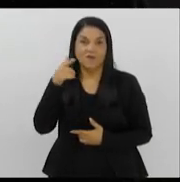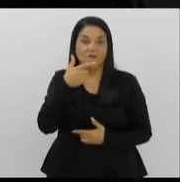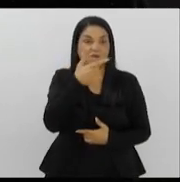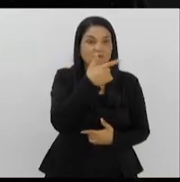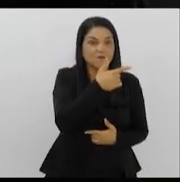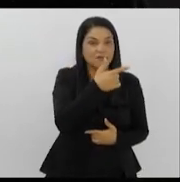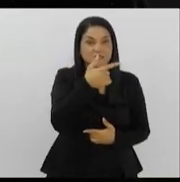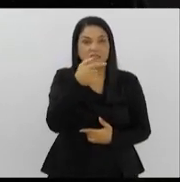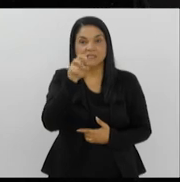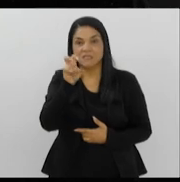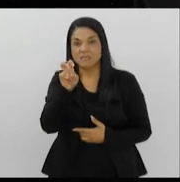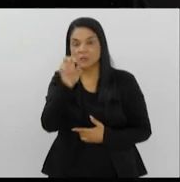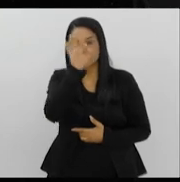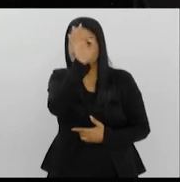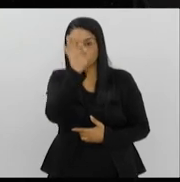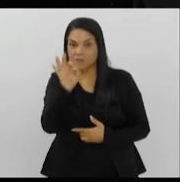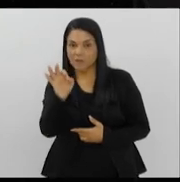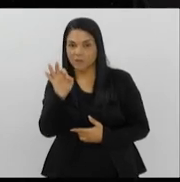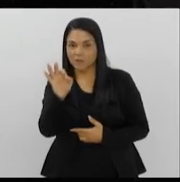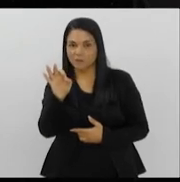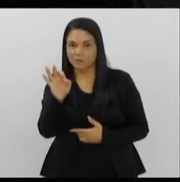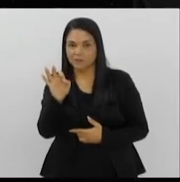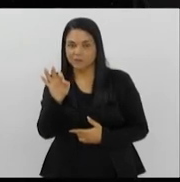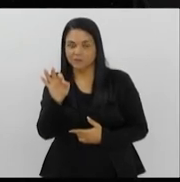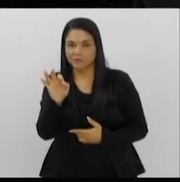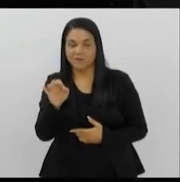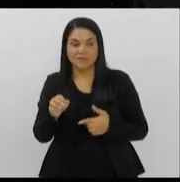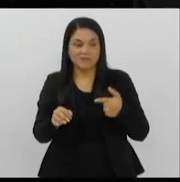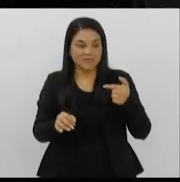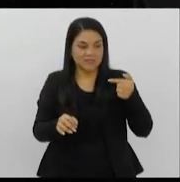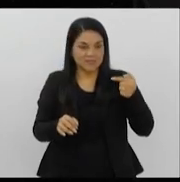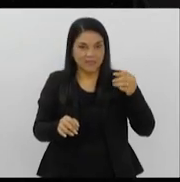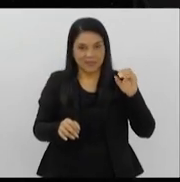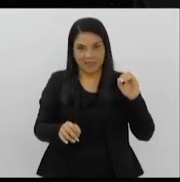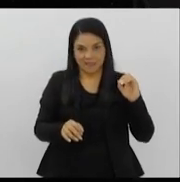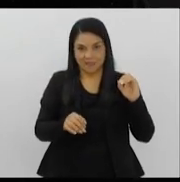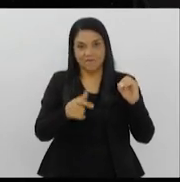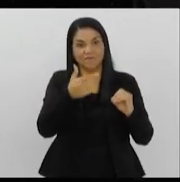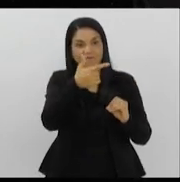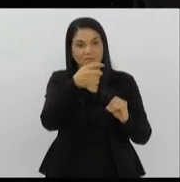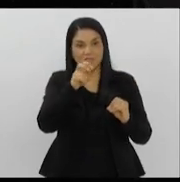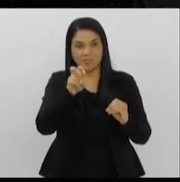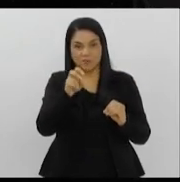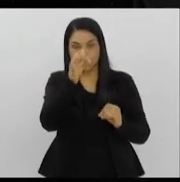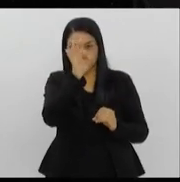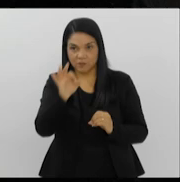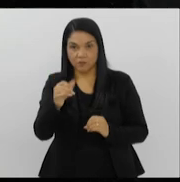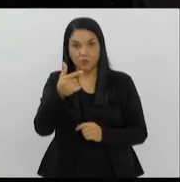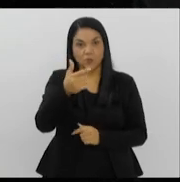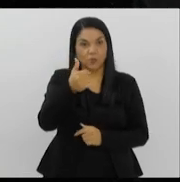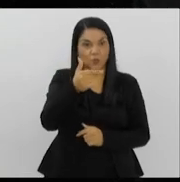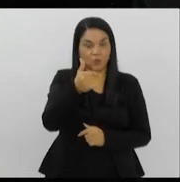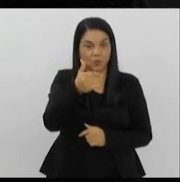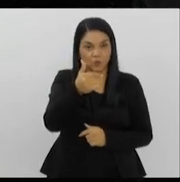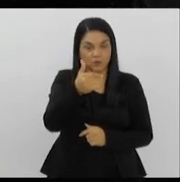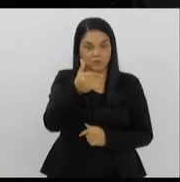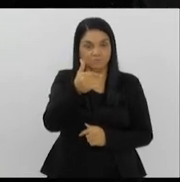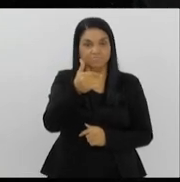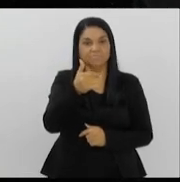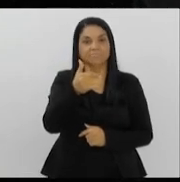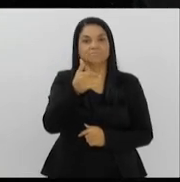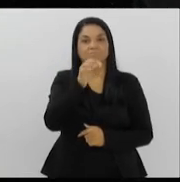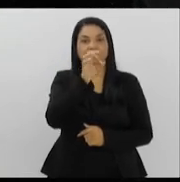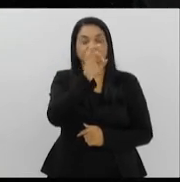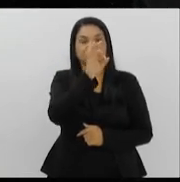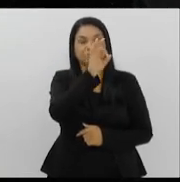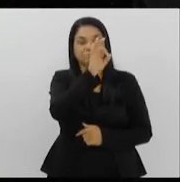25% dos 70. 12 candidatos a prefeito e 5 candidatos a vice-prefeito ou vice-prefeita,